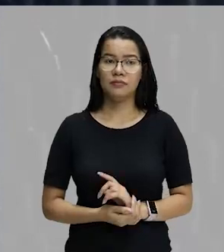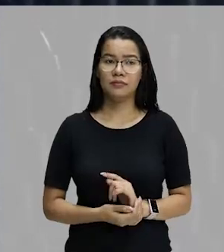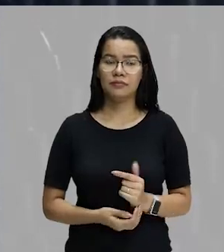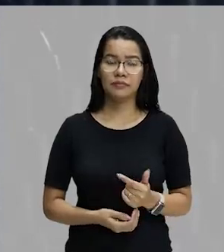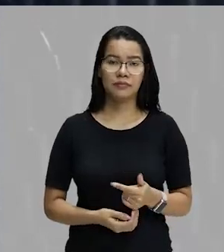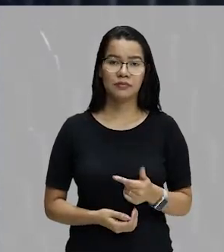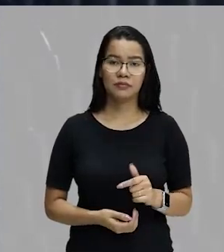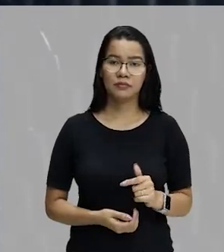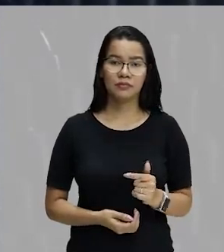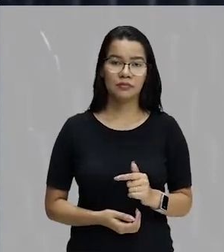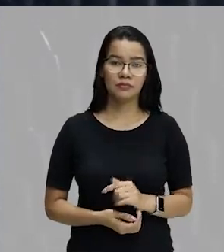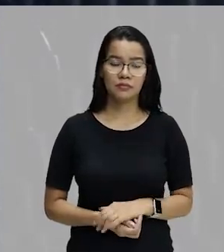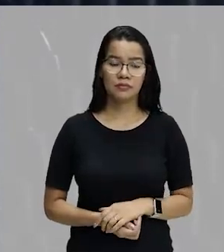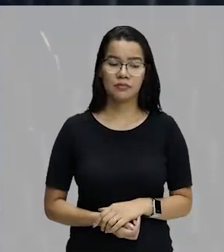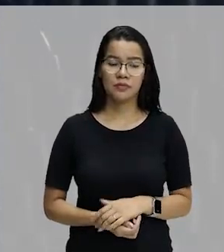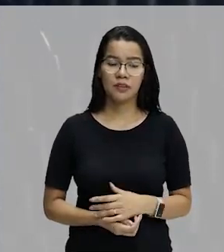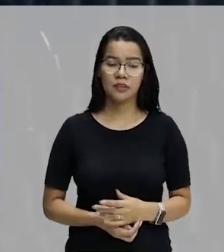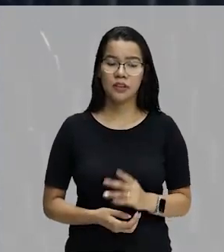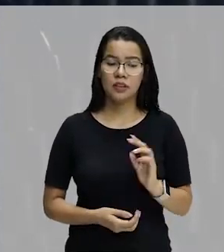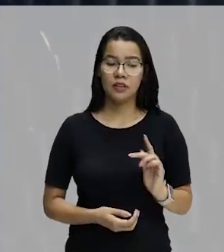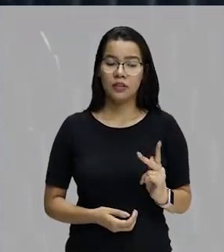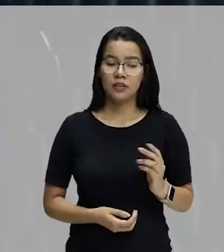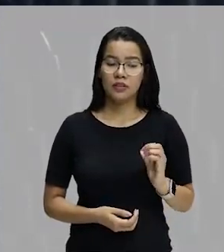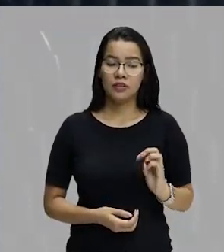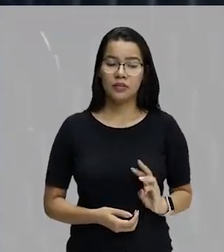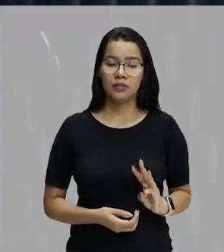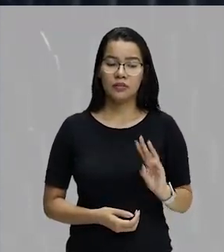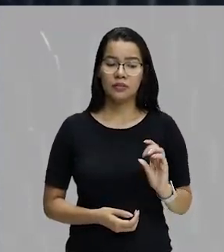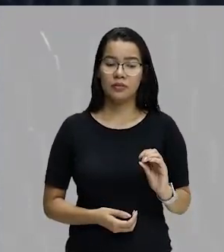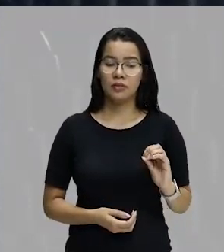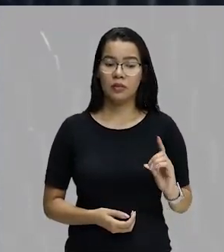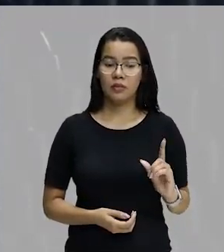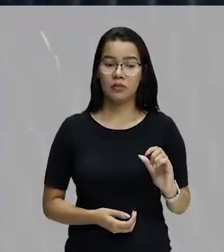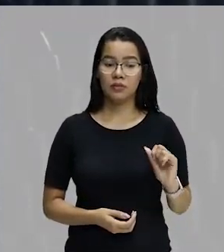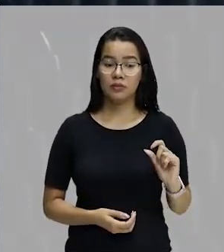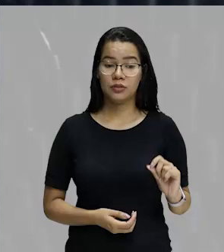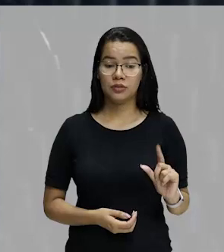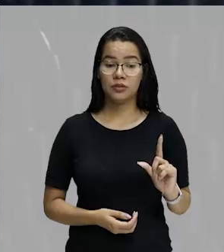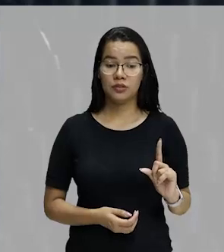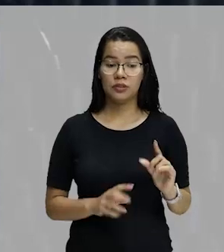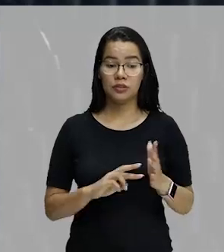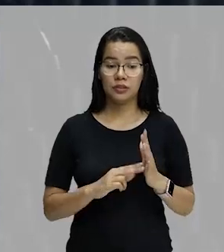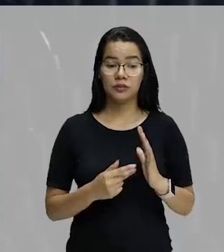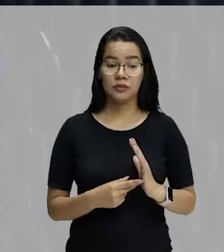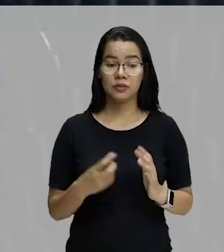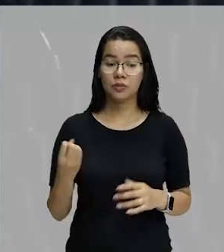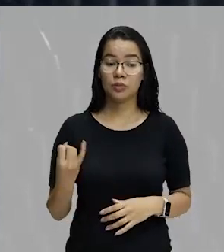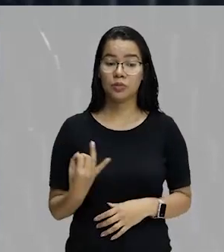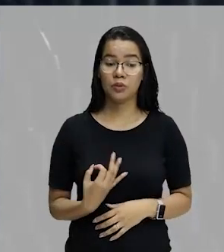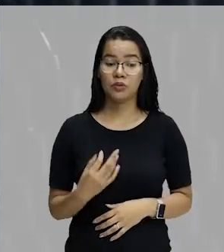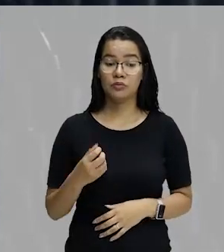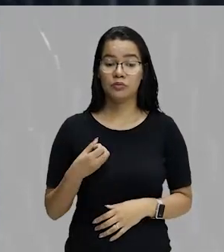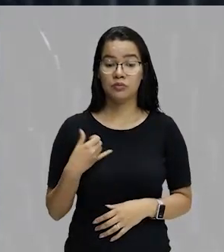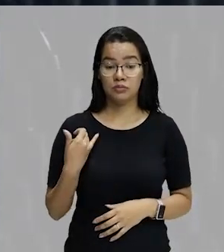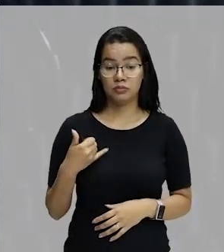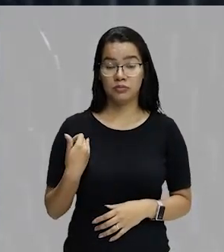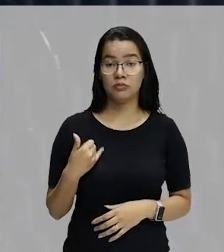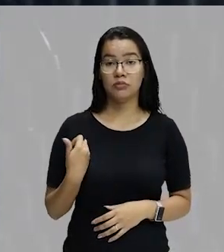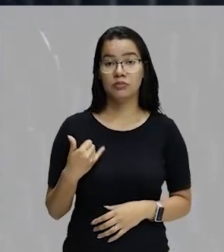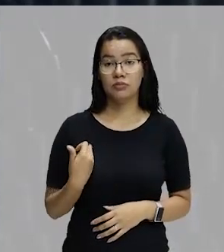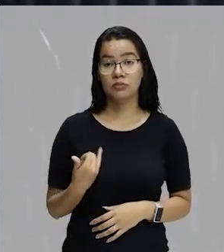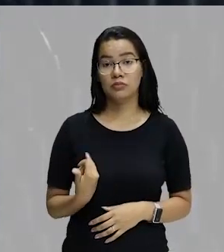sentido. Então, how old junto é uma expressão que significa quantos anos? Qual a idade?